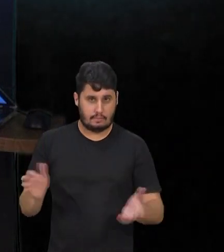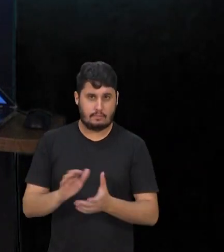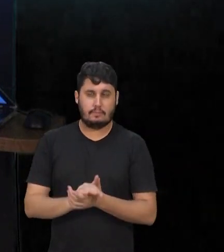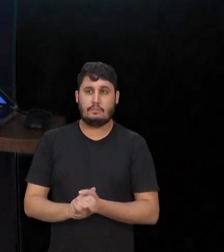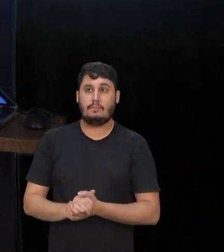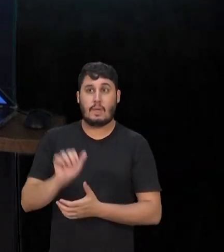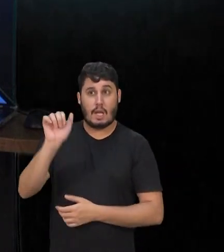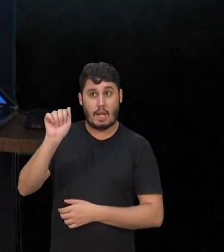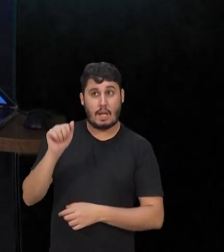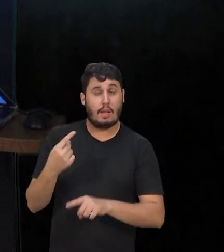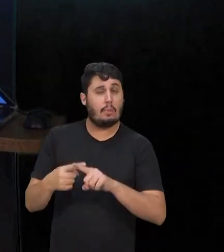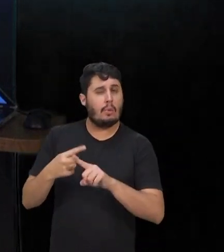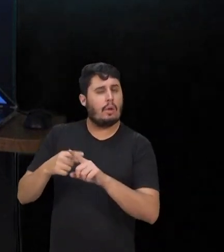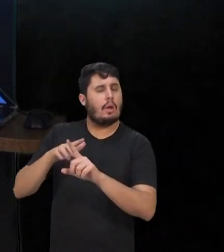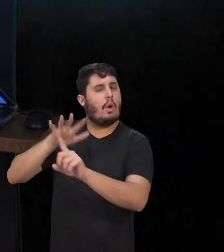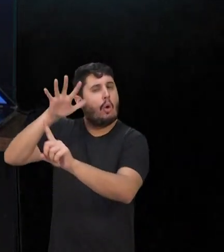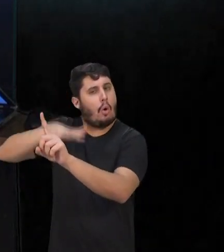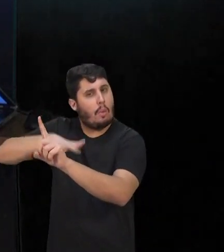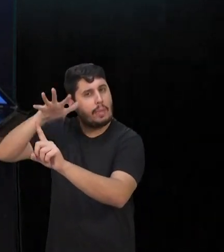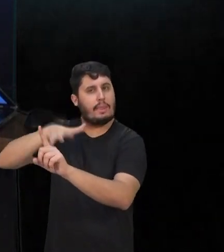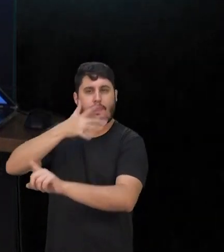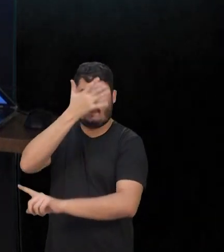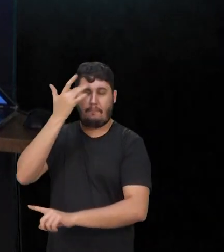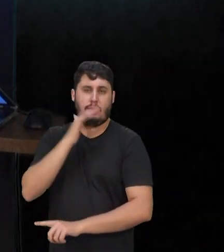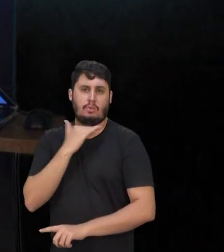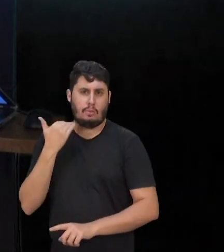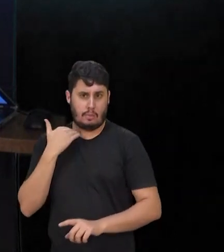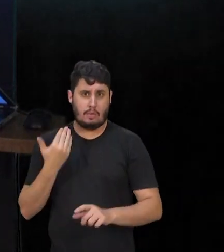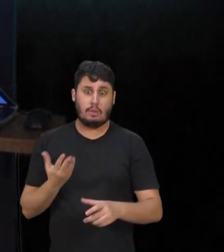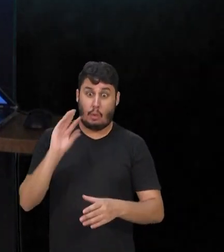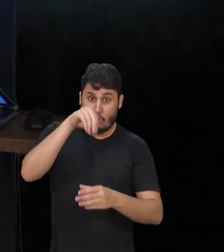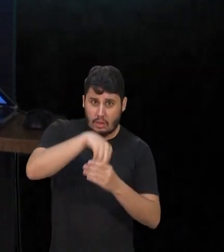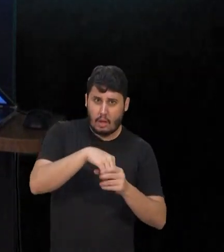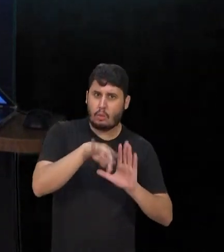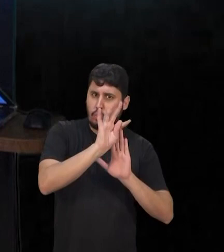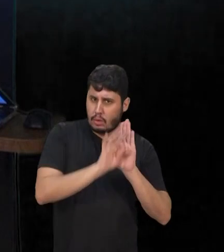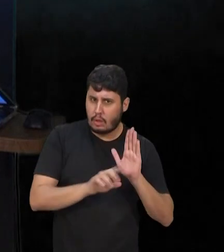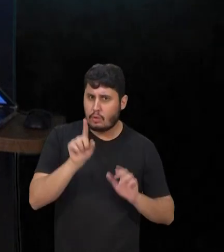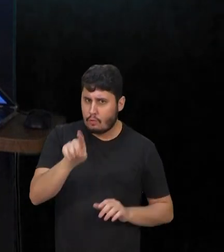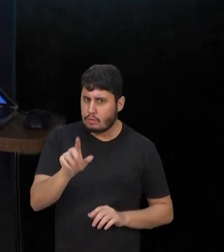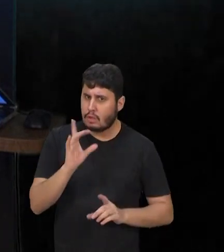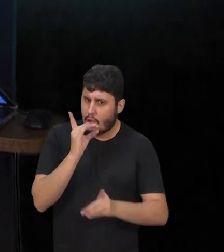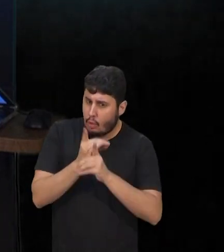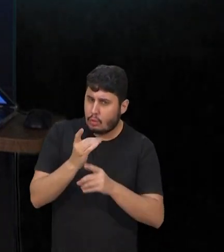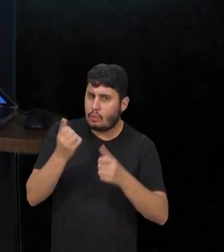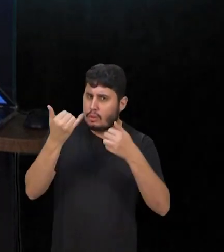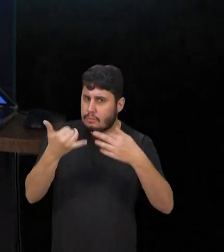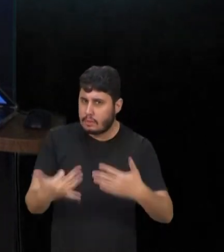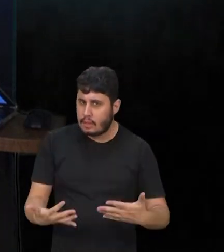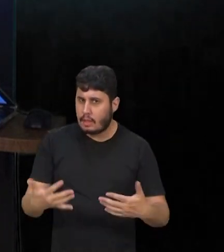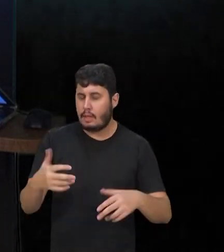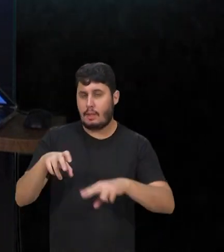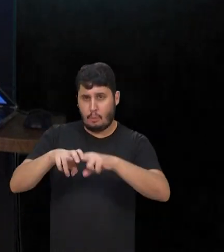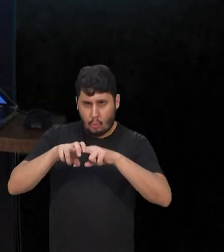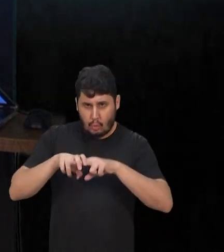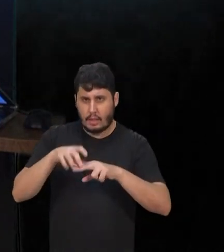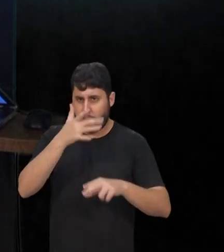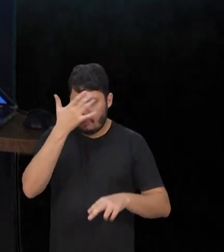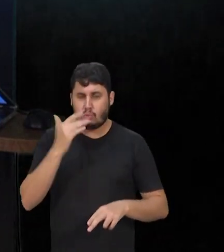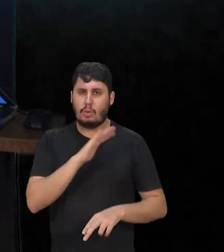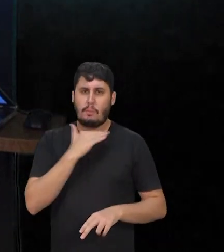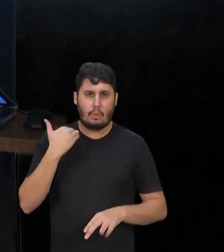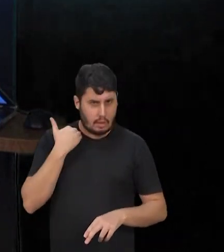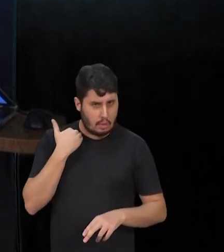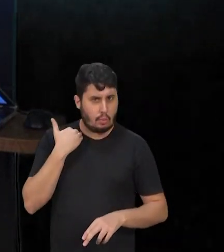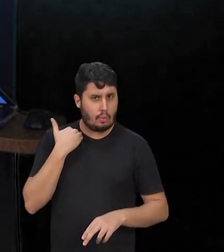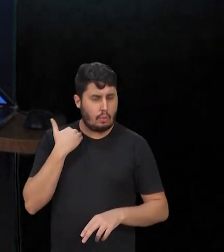pessoas que morreram pela glória do país. Em algum momento do texto você vê falando das pessoas que morreram pela glória do país? Não. Então a gente não pode entender